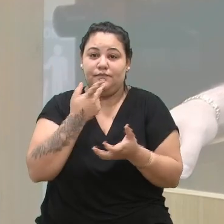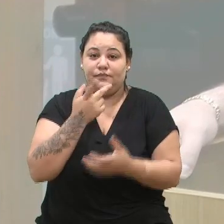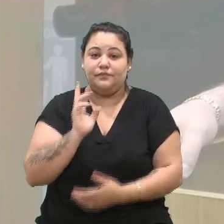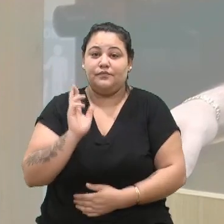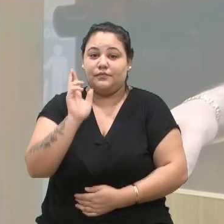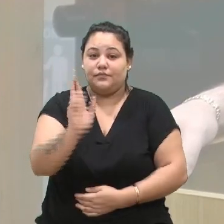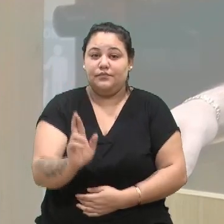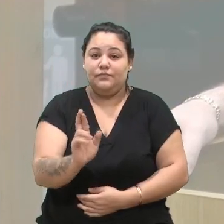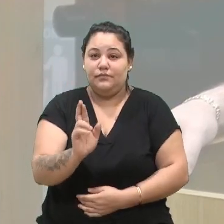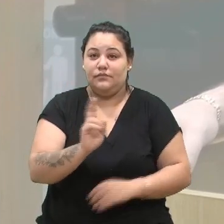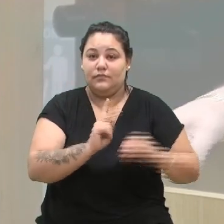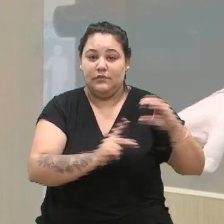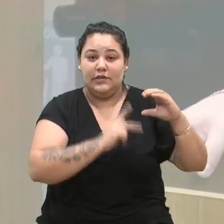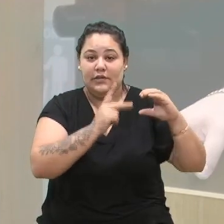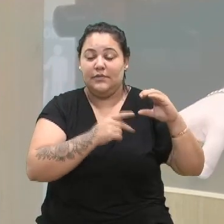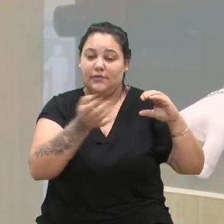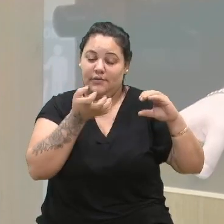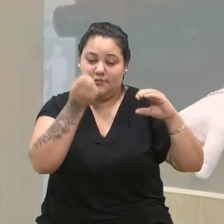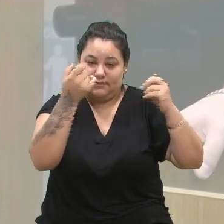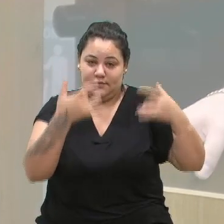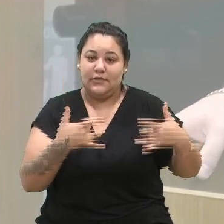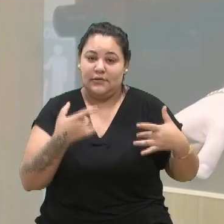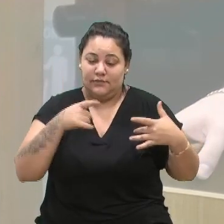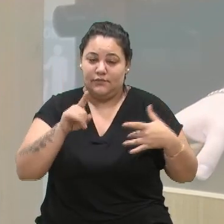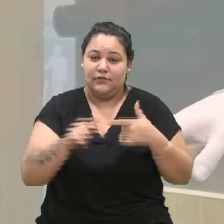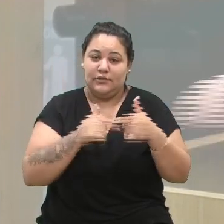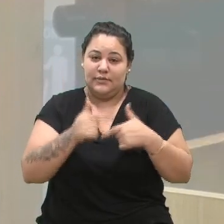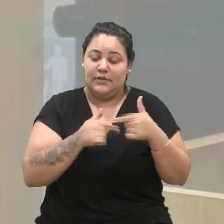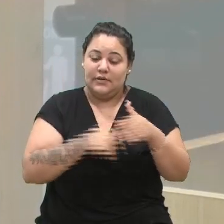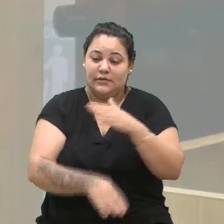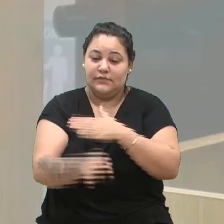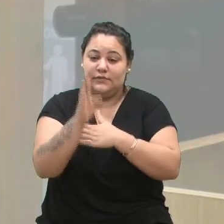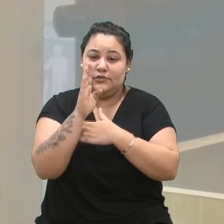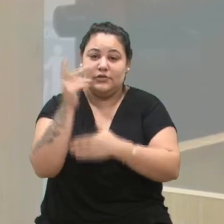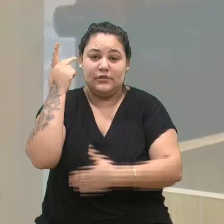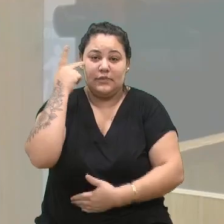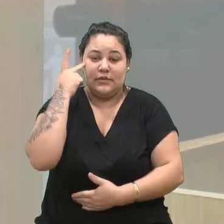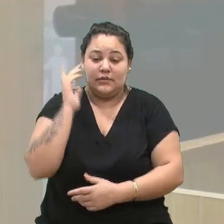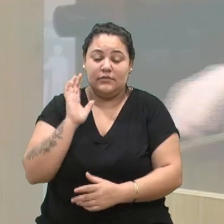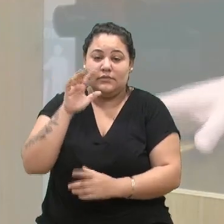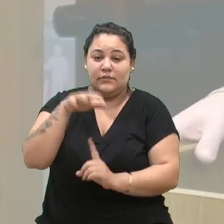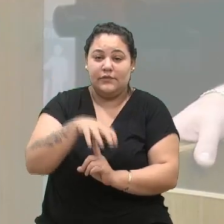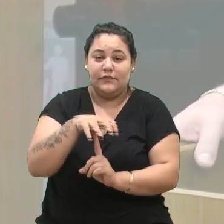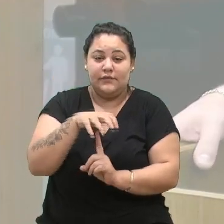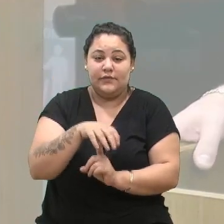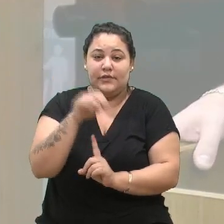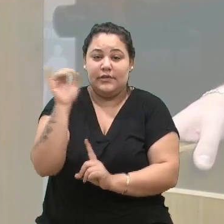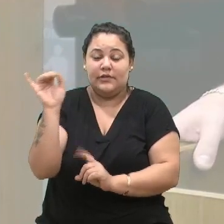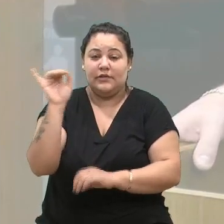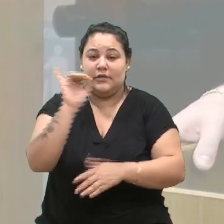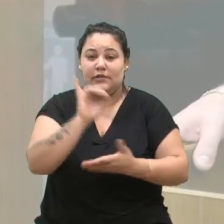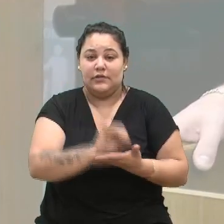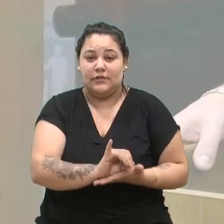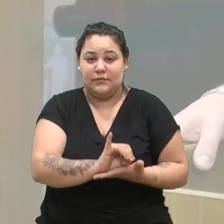semana passada na viagem a São Paulo, numa feira internacional de segurança